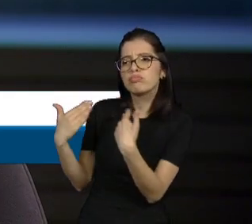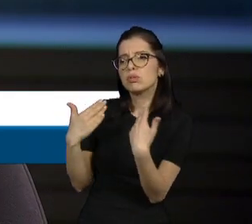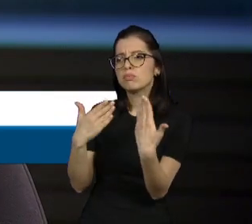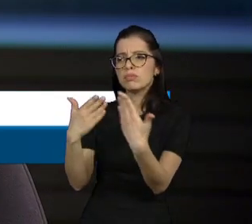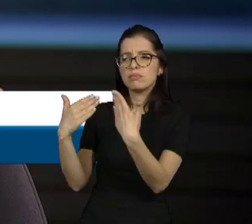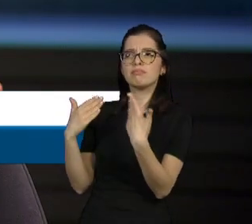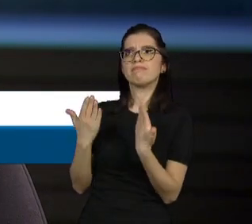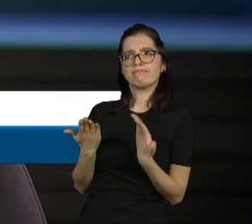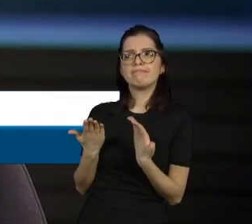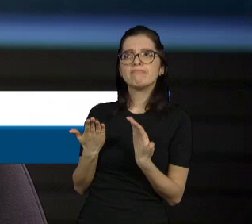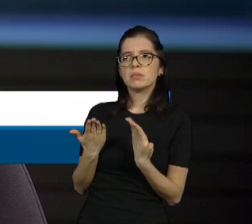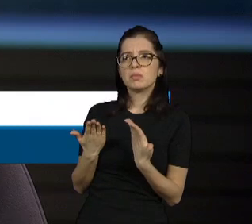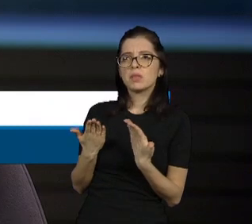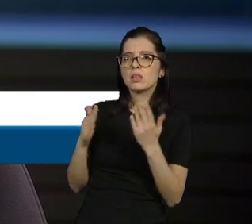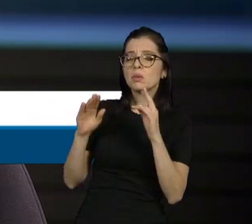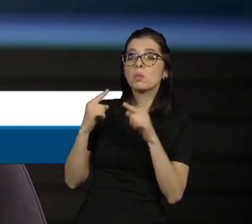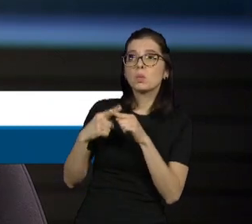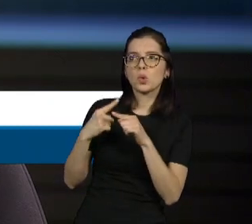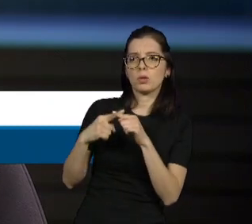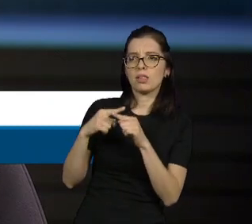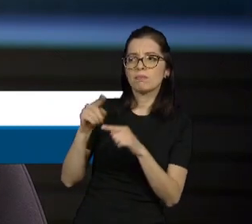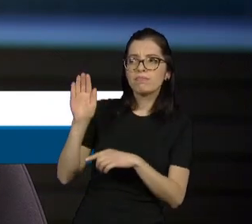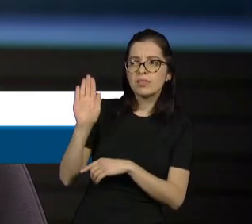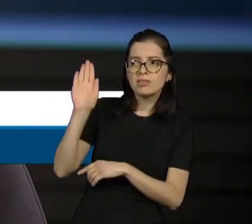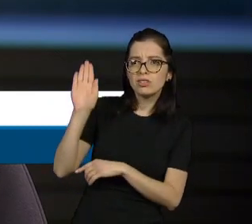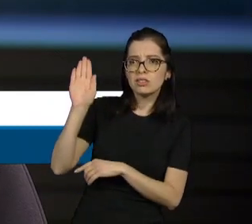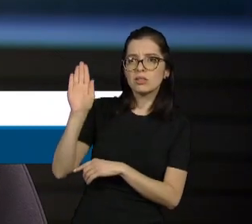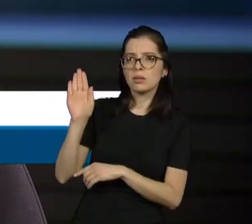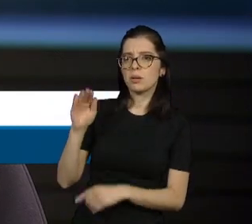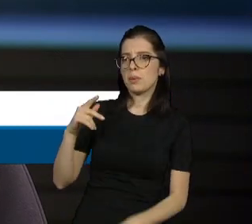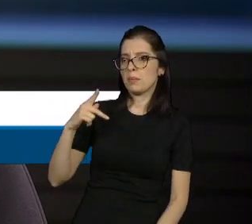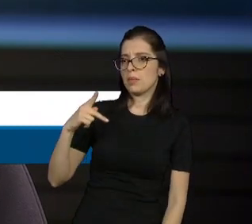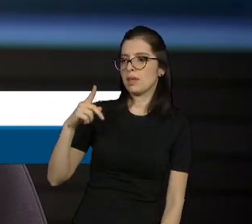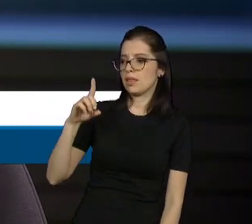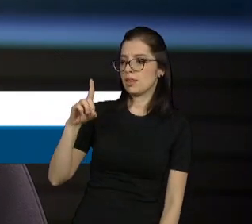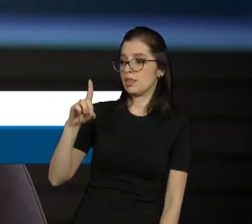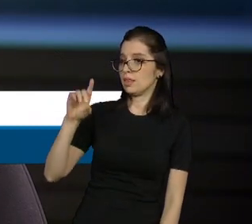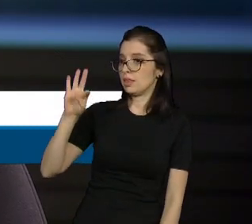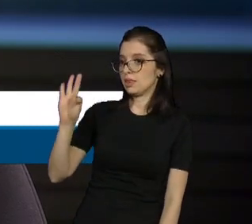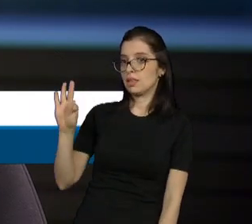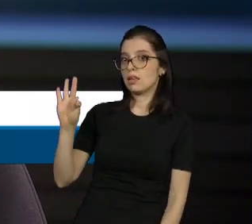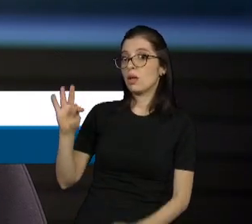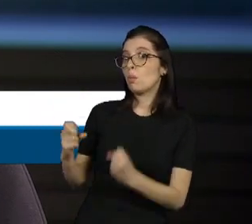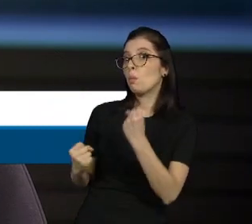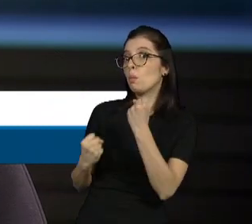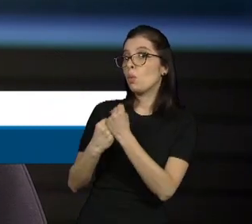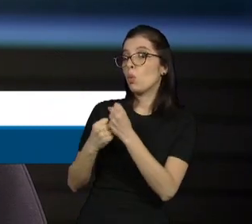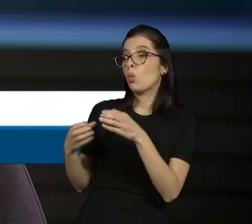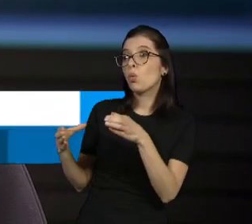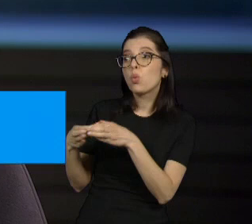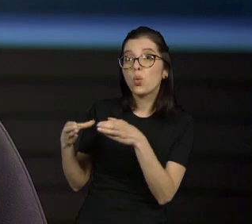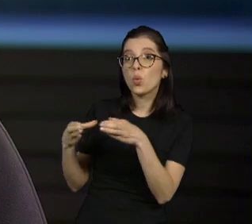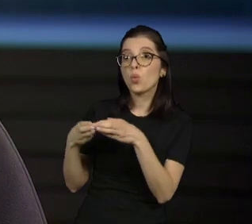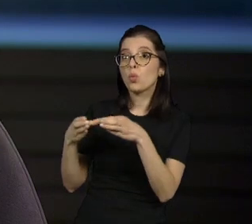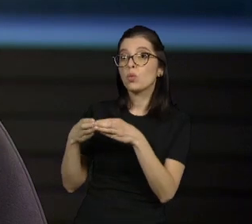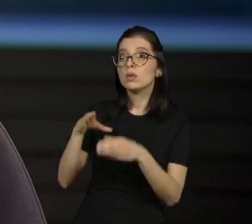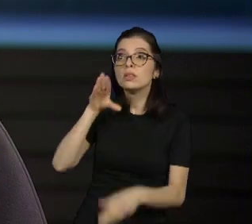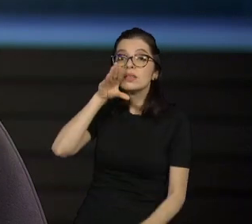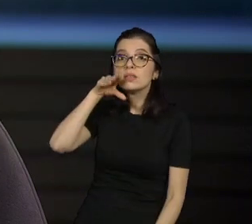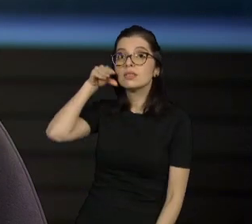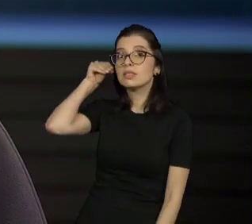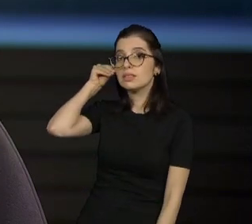lá, porque este candidato do PDT é o candidato apoiado pelos Ferreira Gomes, tanto Ciro Gomes quanto Cid,